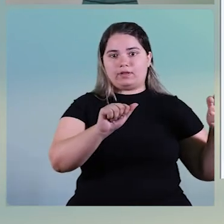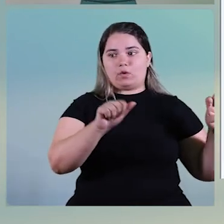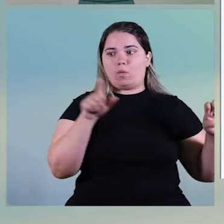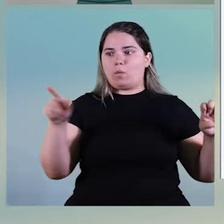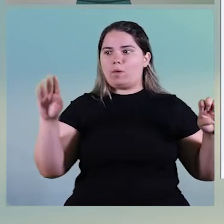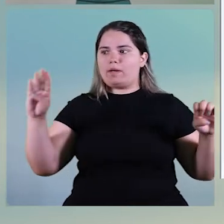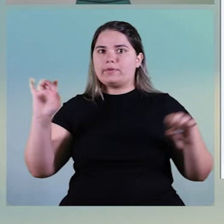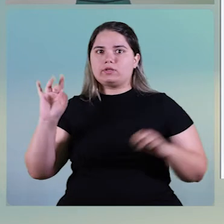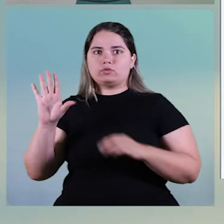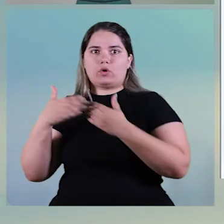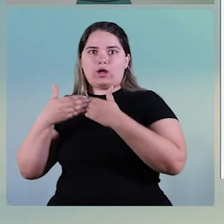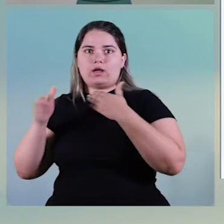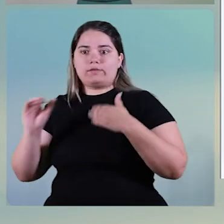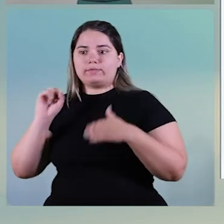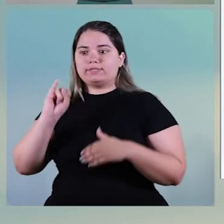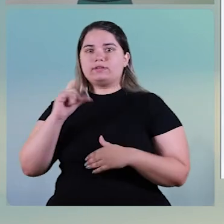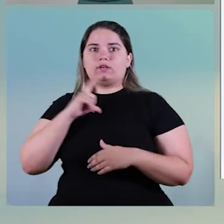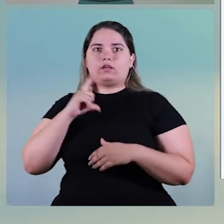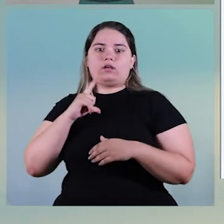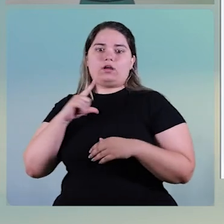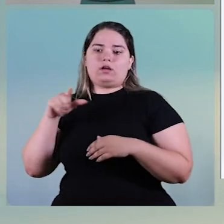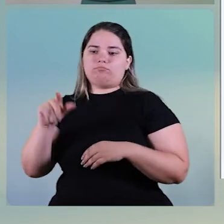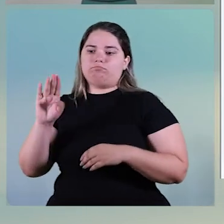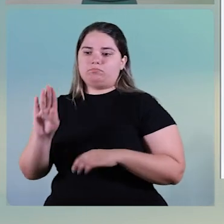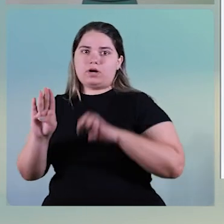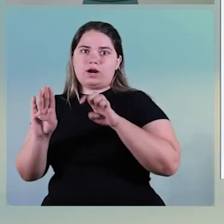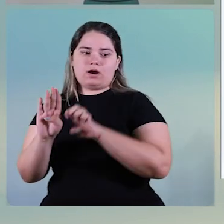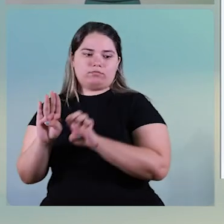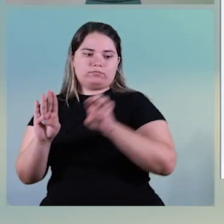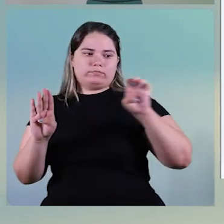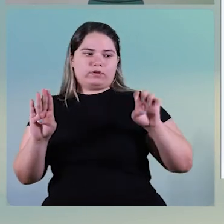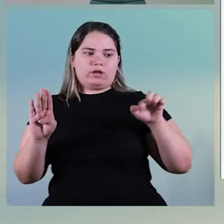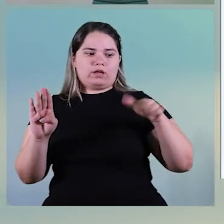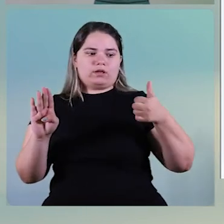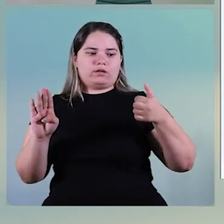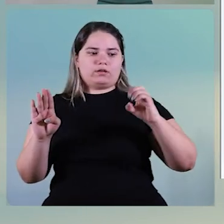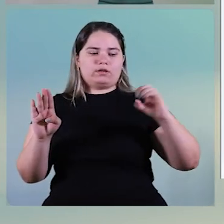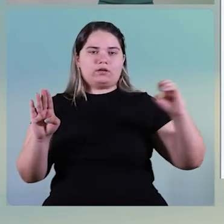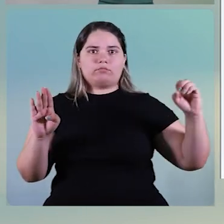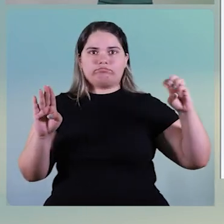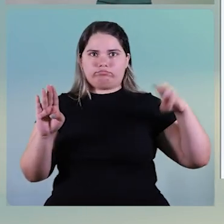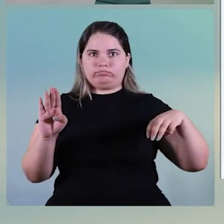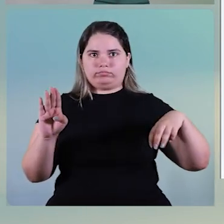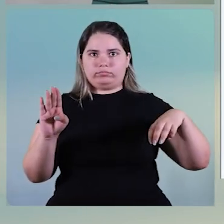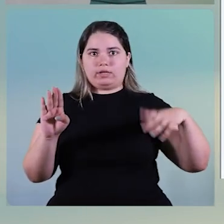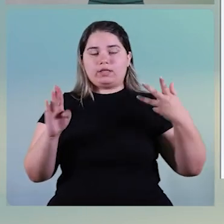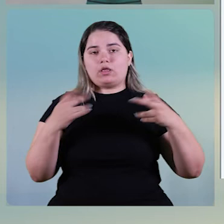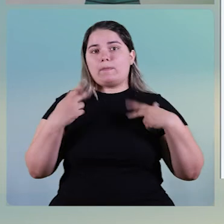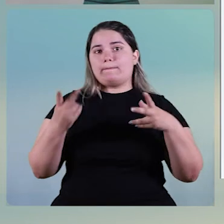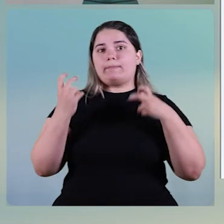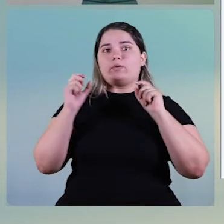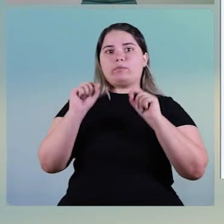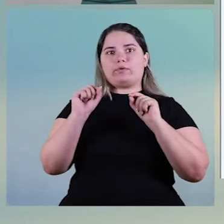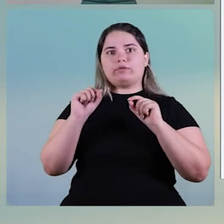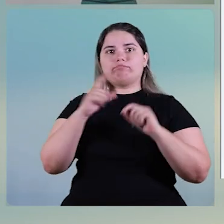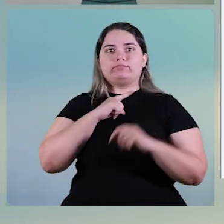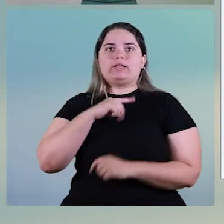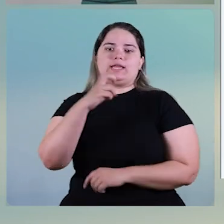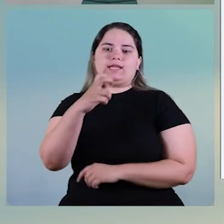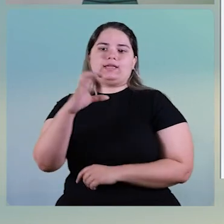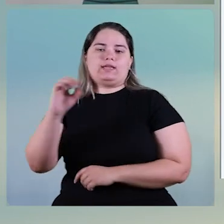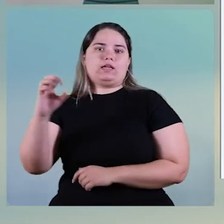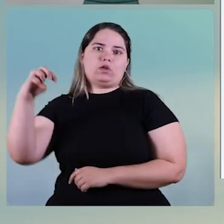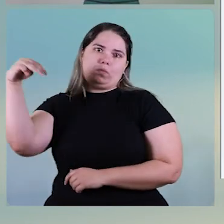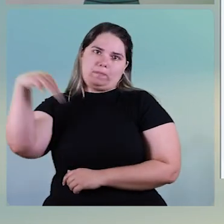100 metros do B. Ora, dá para você ver claramente que o automóvel vai percorrer uma distância de 500 metros.